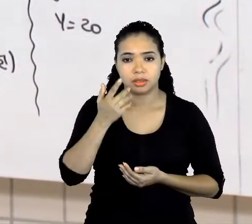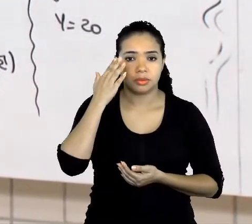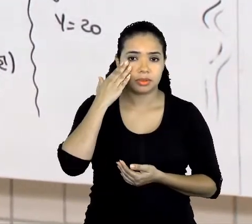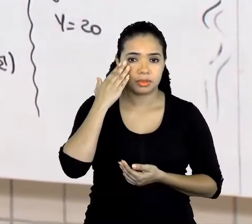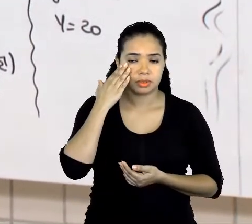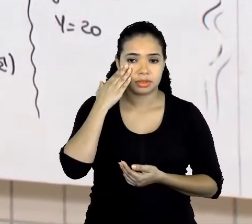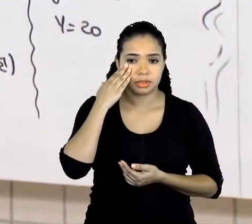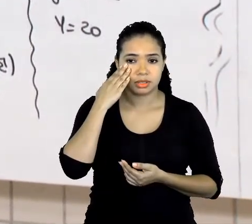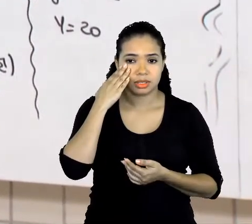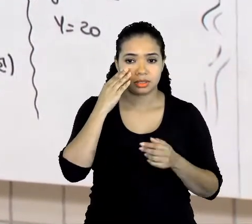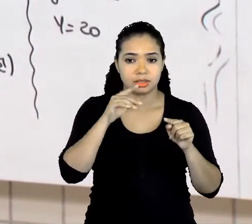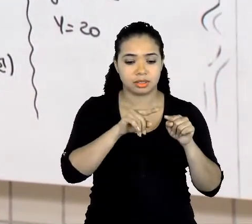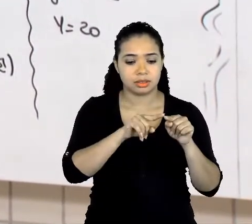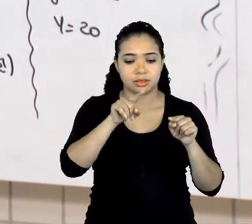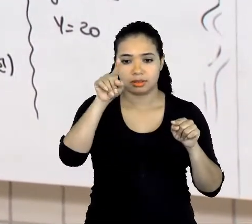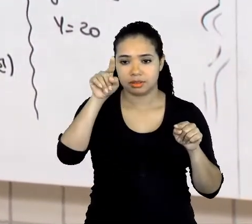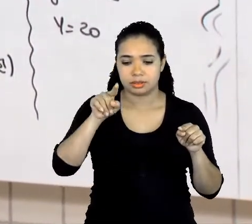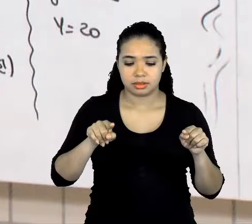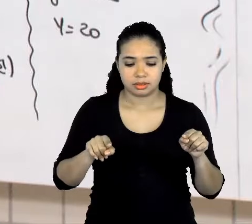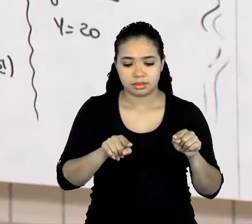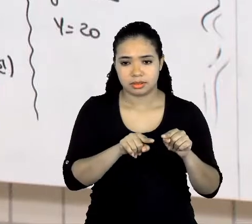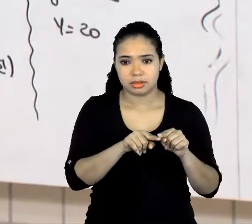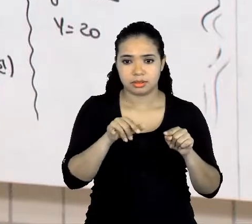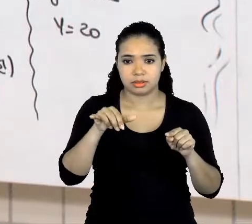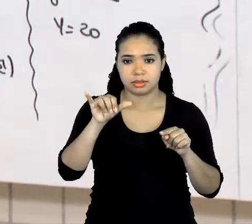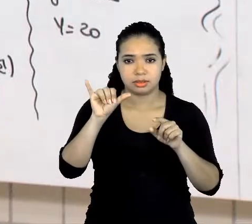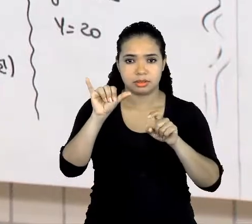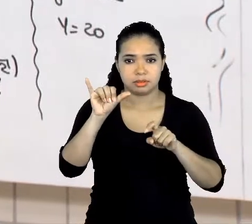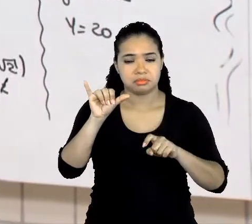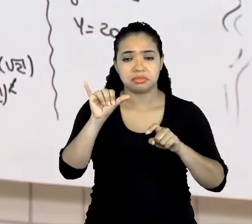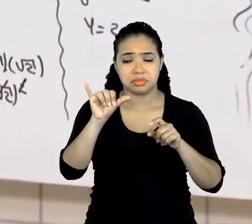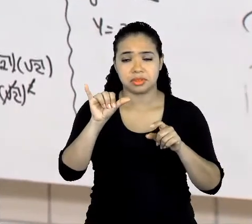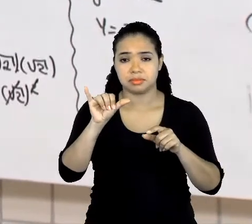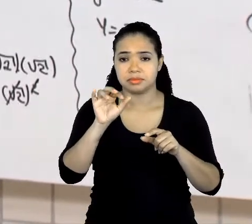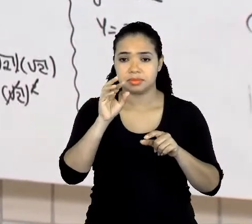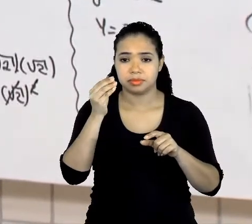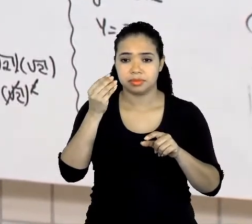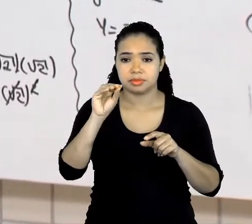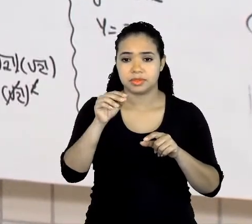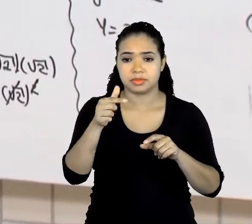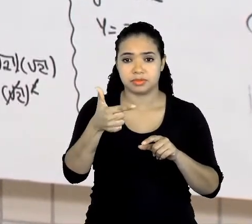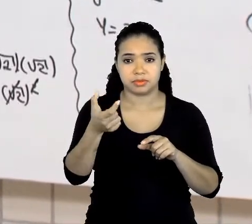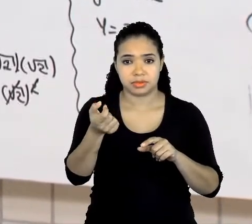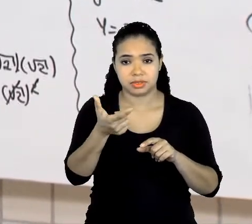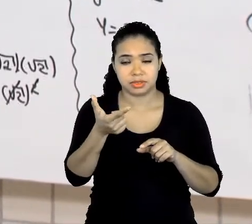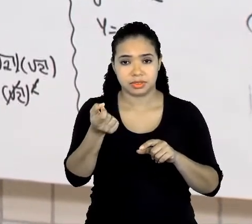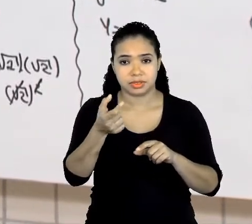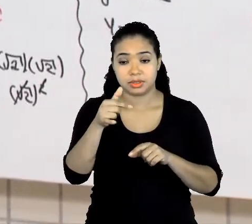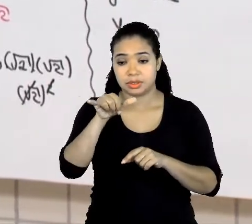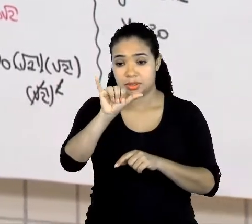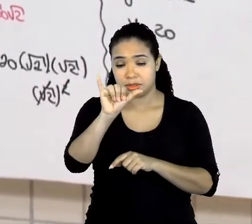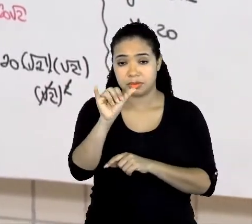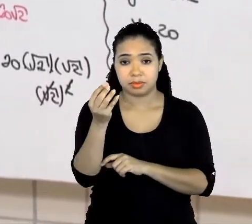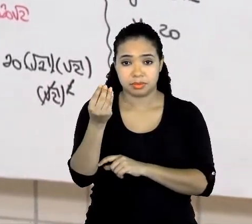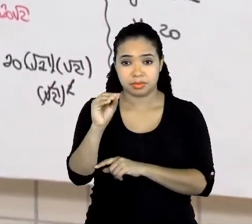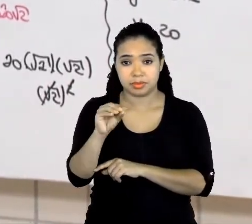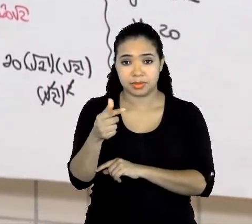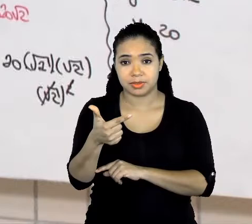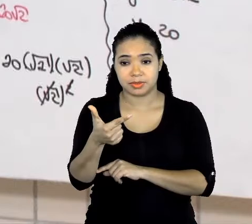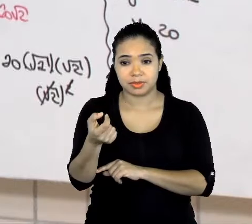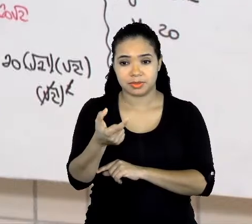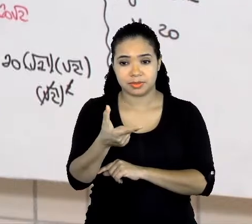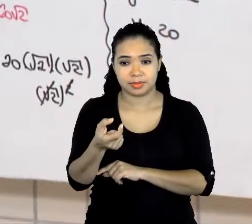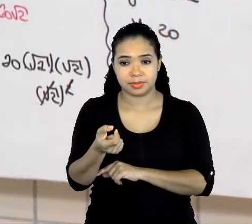teria 20 unidades. Tudo bem? A partir desse momento, para descobrir o x, você pode